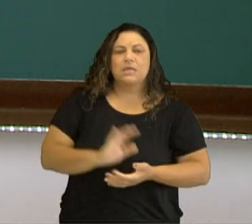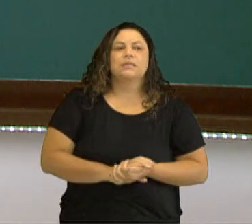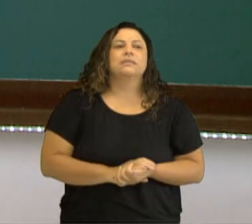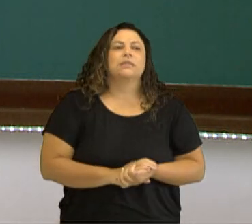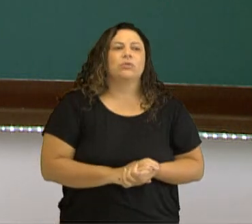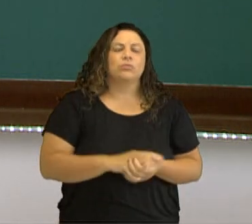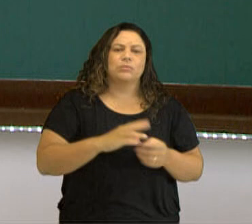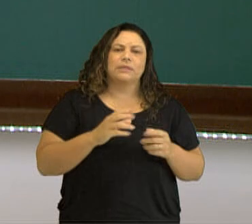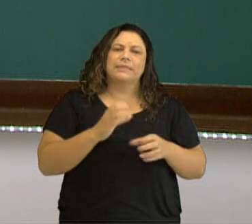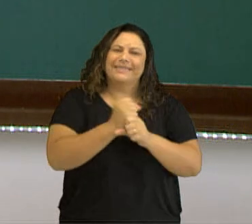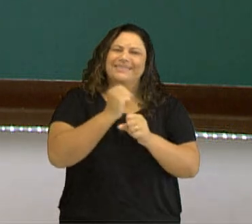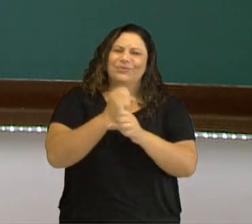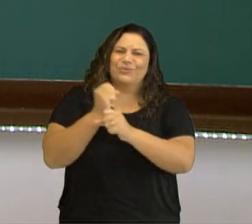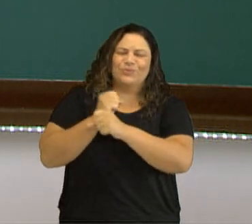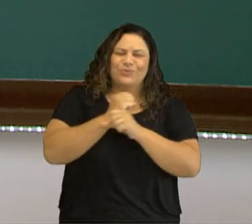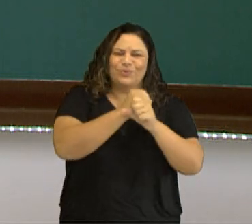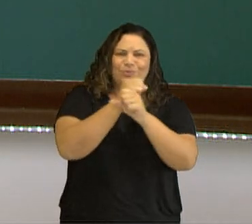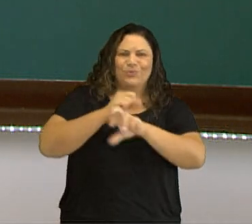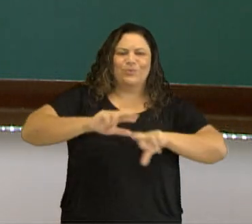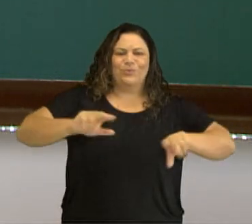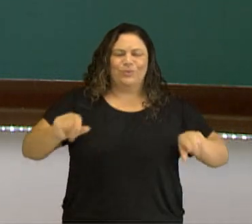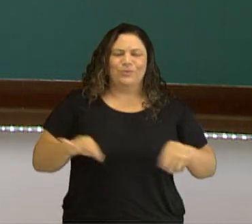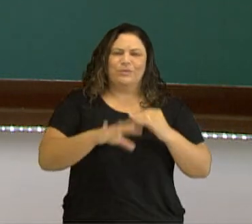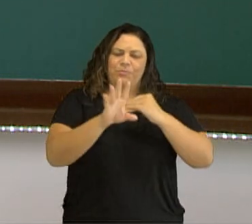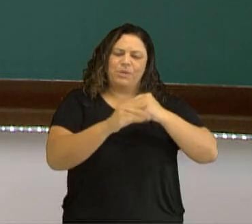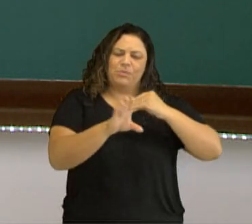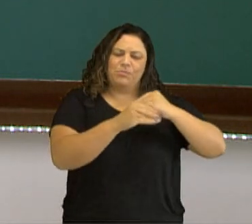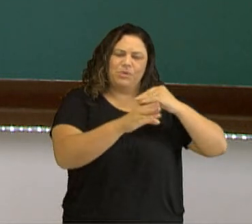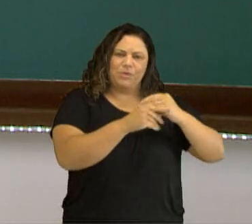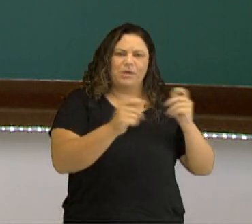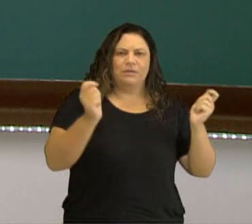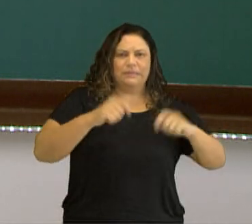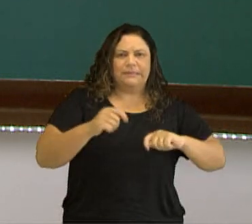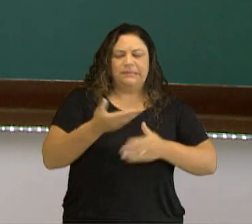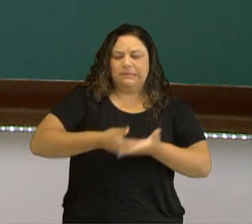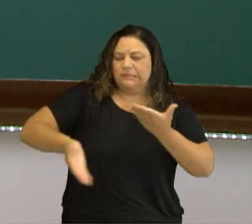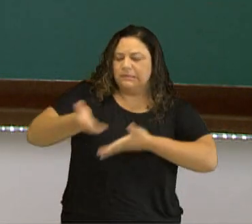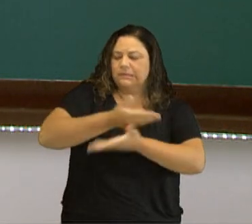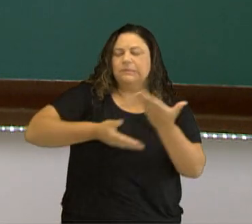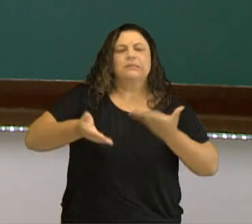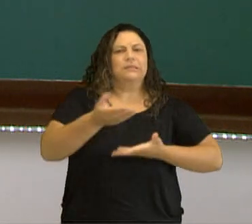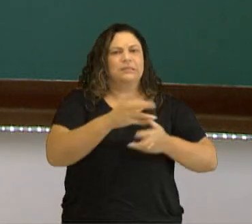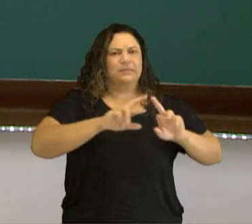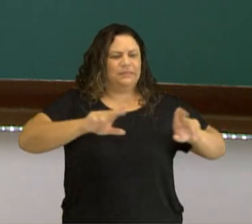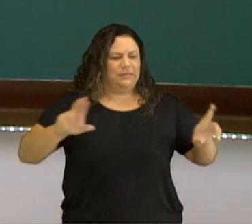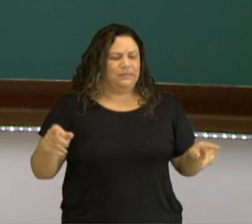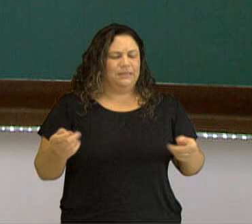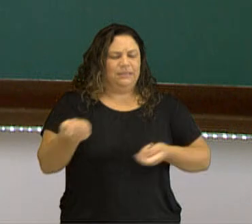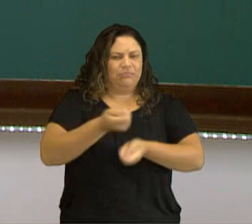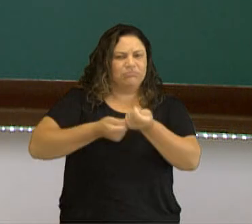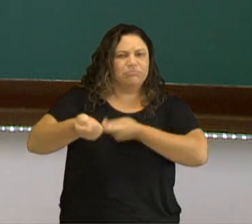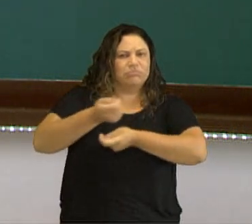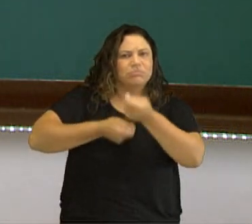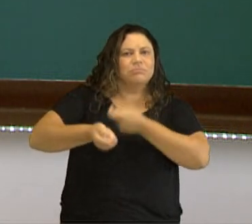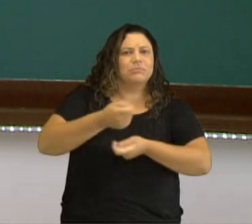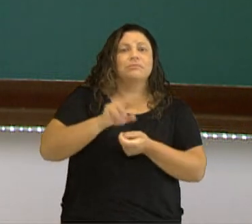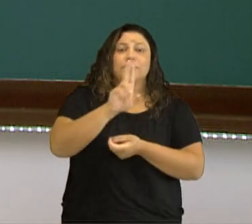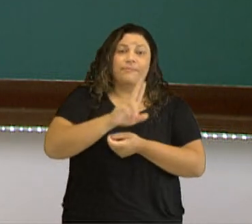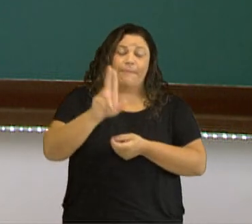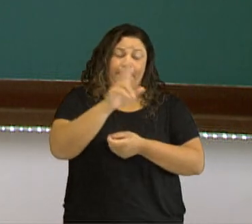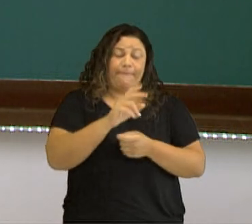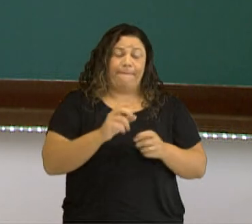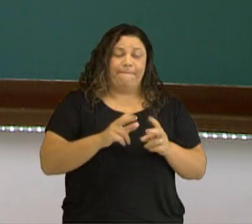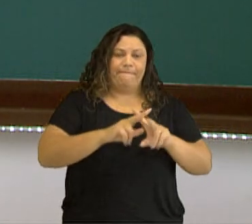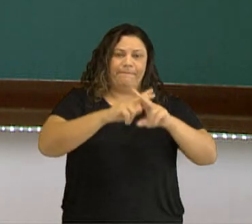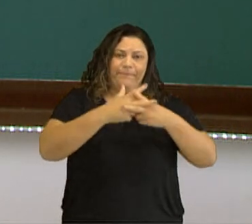essa contagem, né, faziam as anotações das transações comerciais, inclusive, através desse instrumento aqui